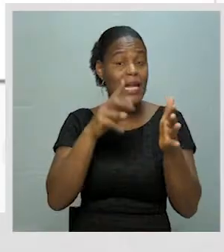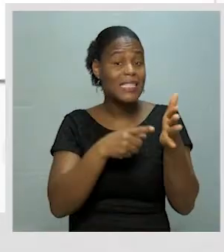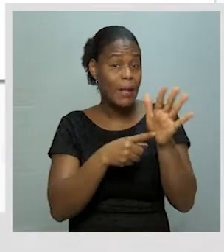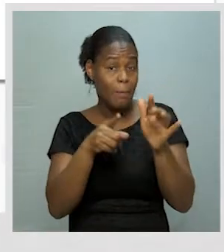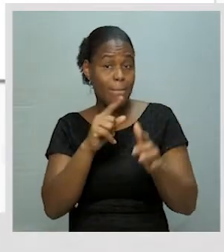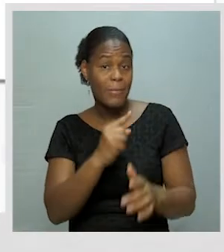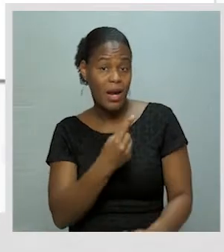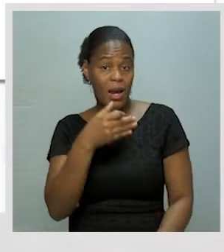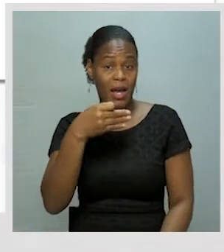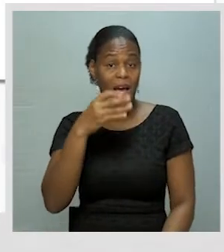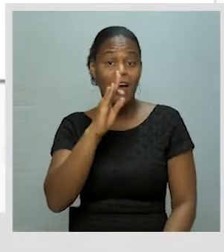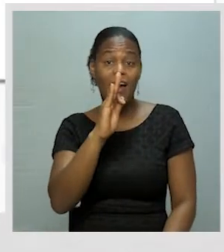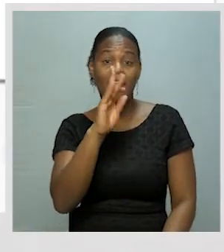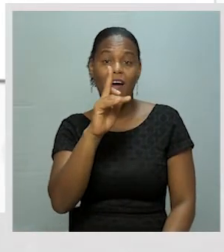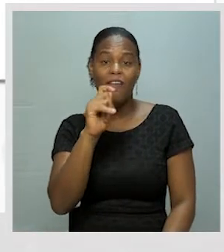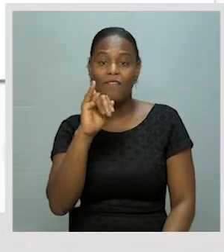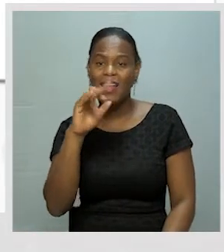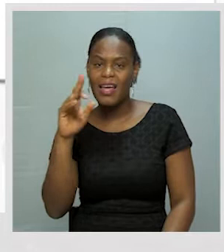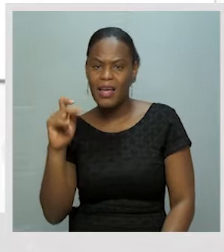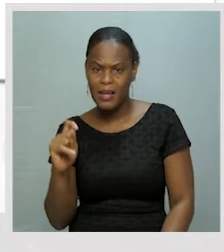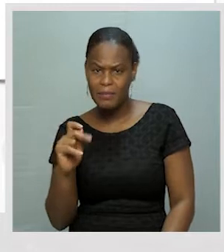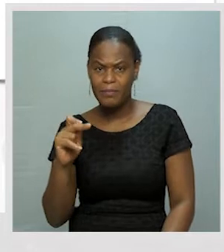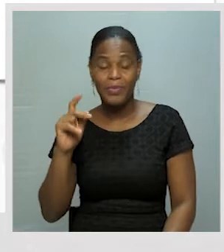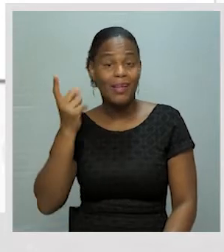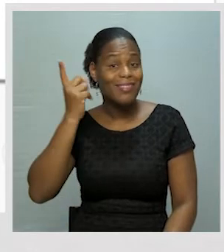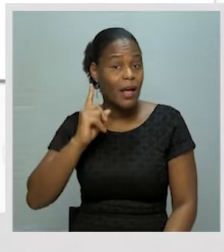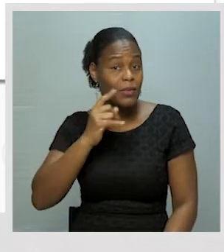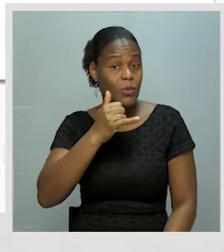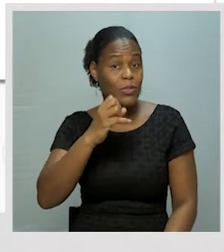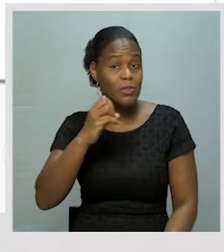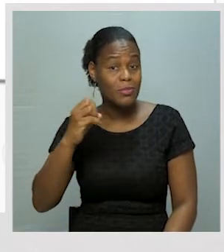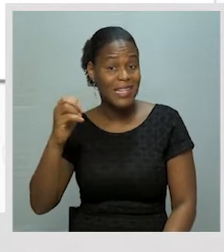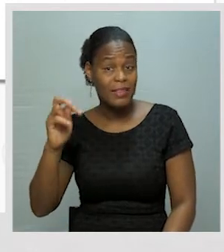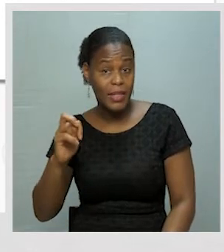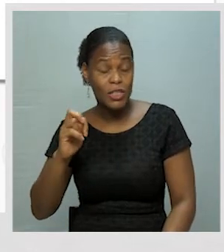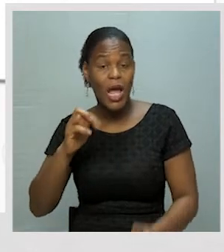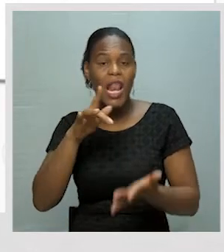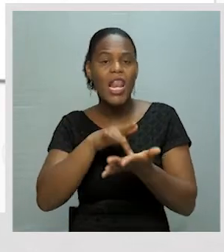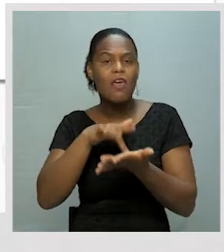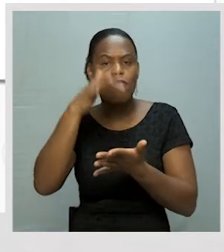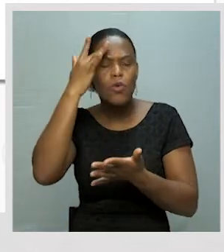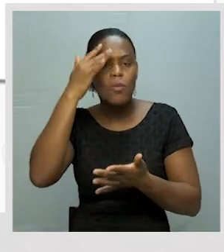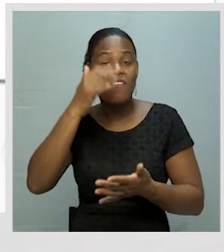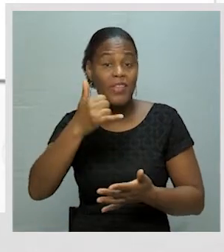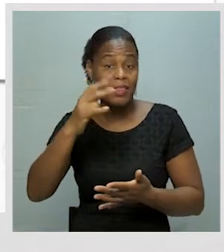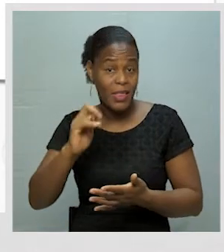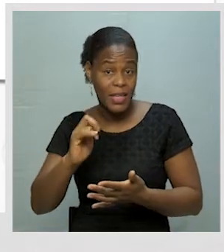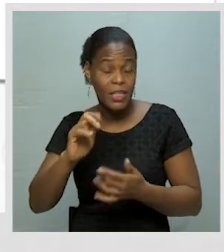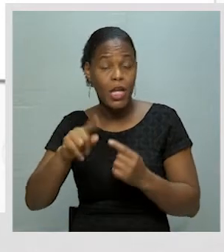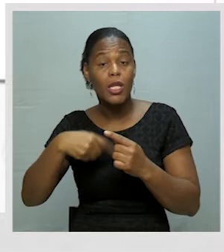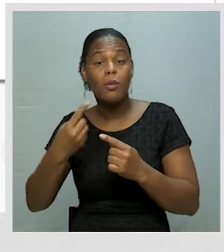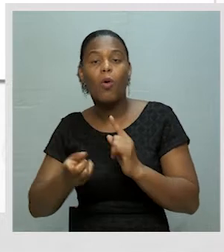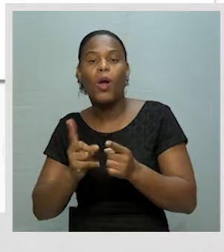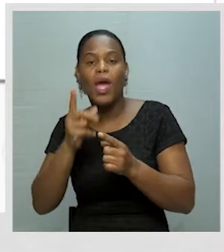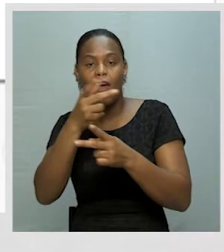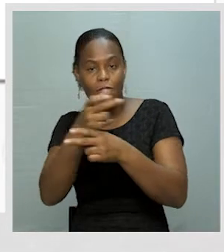temos a data, 2003, a página do livro, página 23, e ainda temos aquilo que nós estamos a citar.